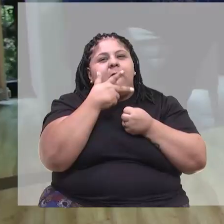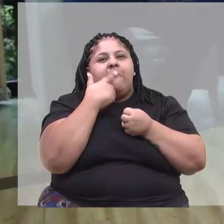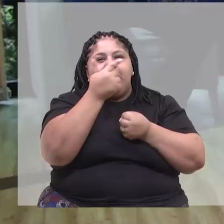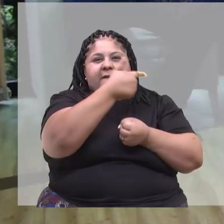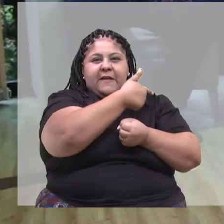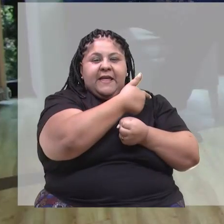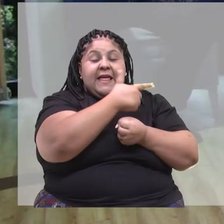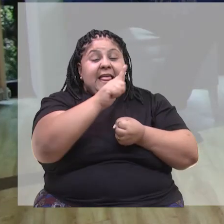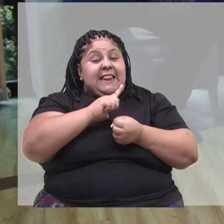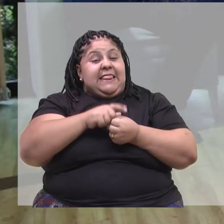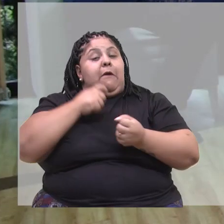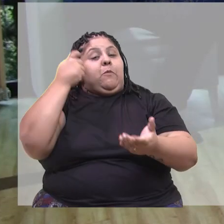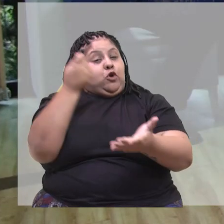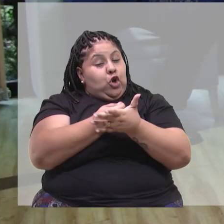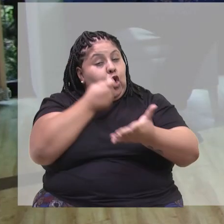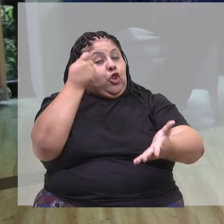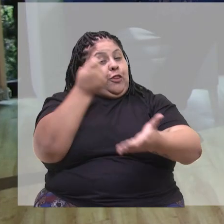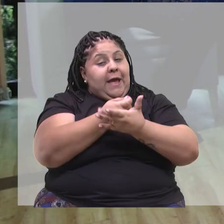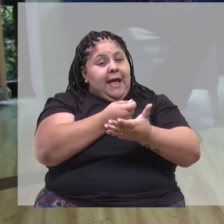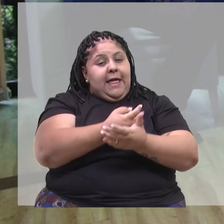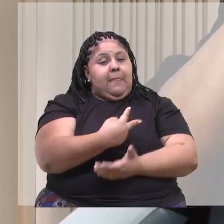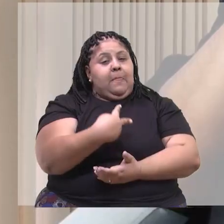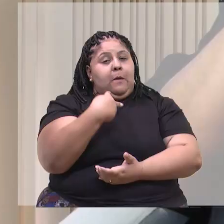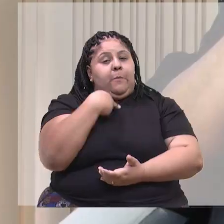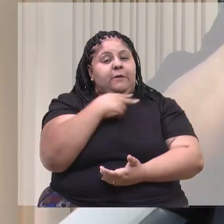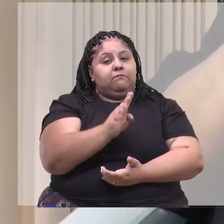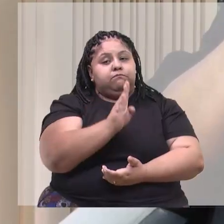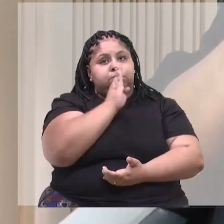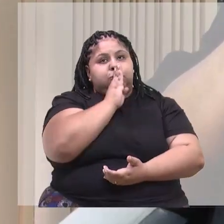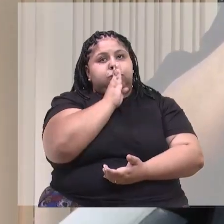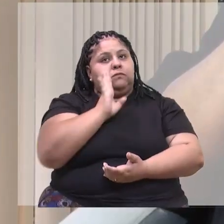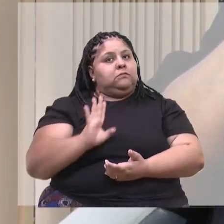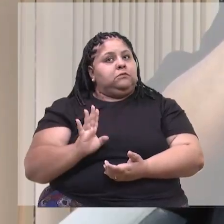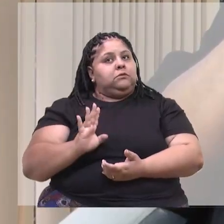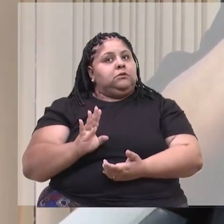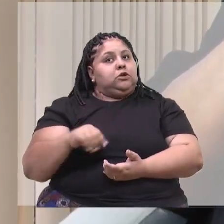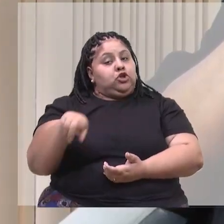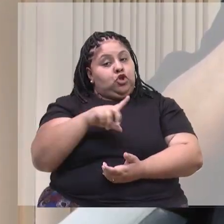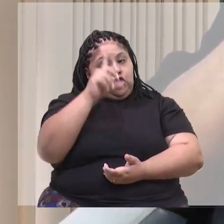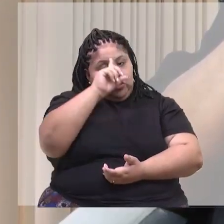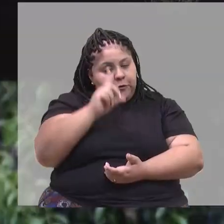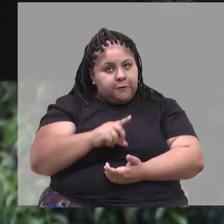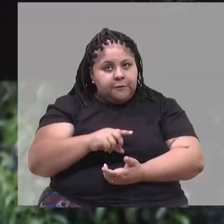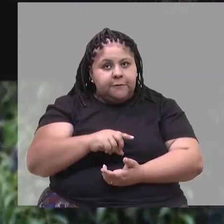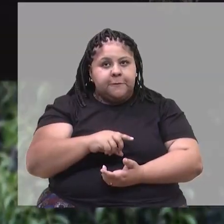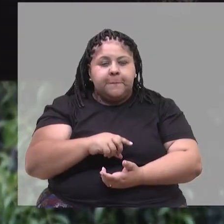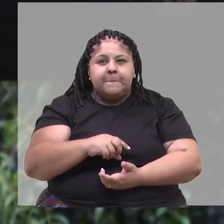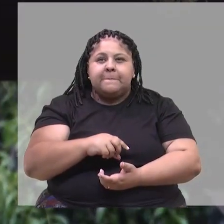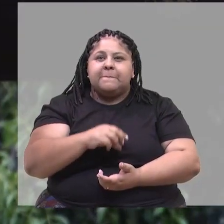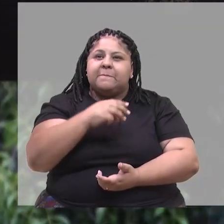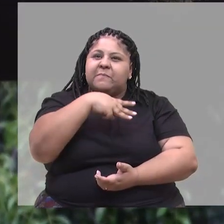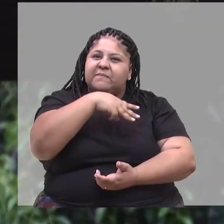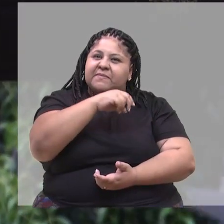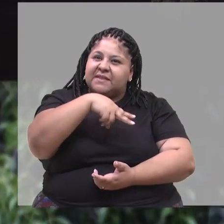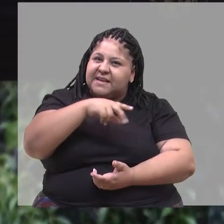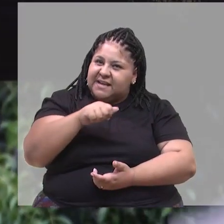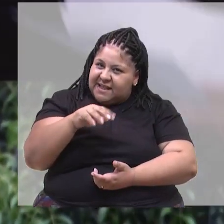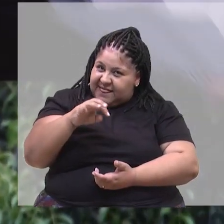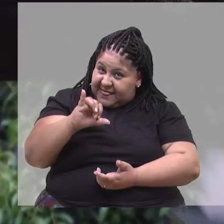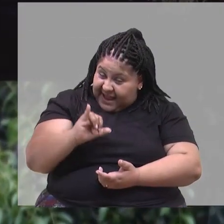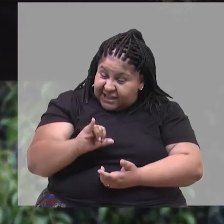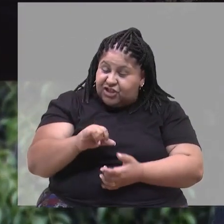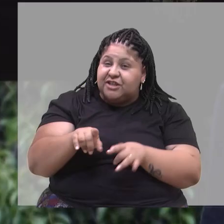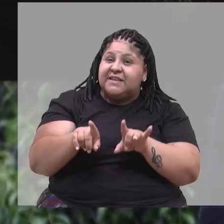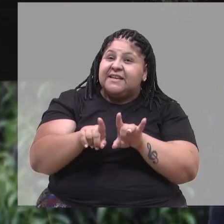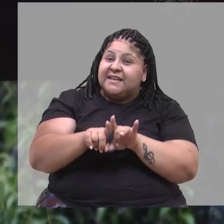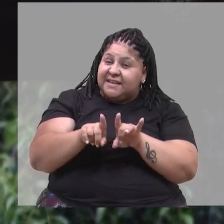colega ali, nós temos que lutar, temos que brigar, não podemos se calar. Nós deficientes. E Reis, a Nath, aproveita